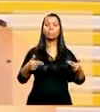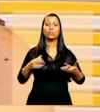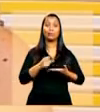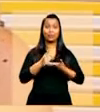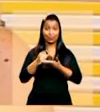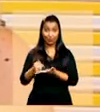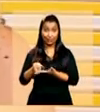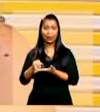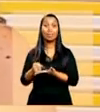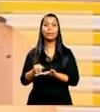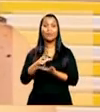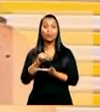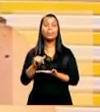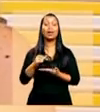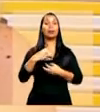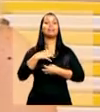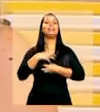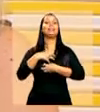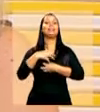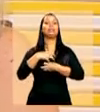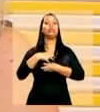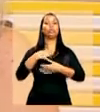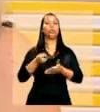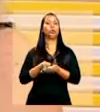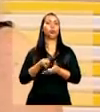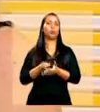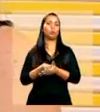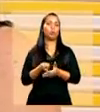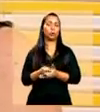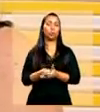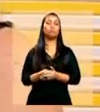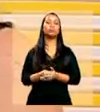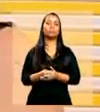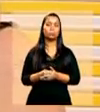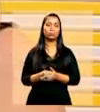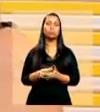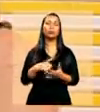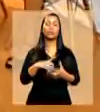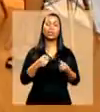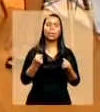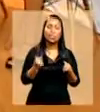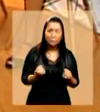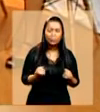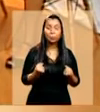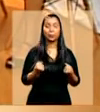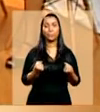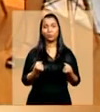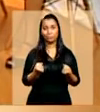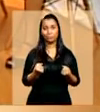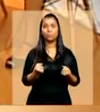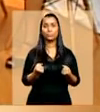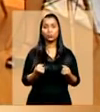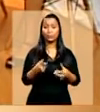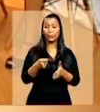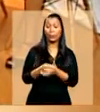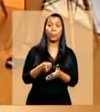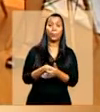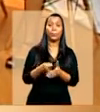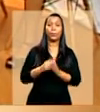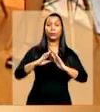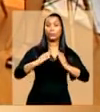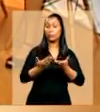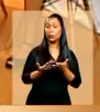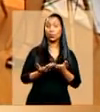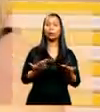que ele leve, ele vai ficar se sentindo cobrado. Então, ele não tem aquele peso. Aquele peso. Exatamente. O peso, né? da